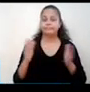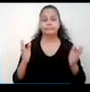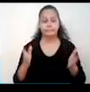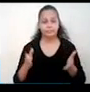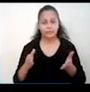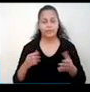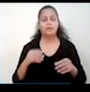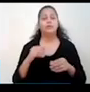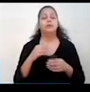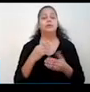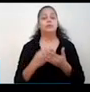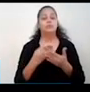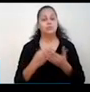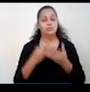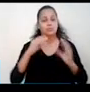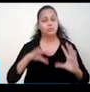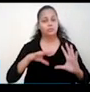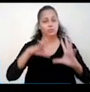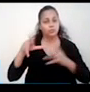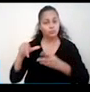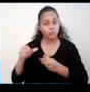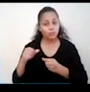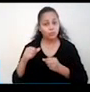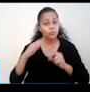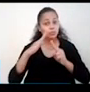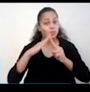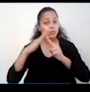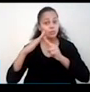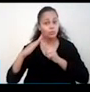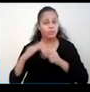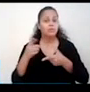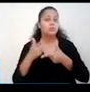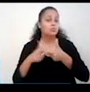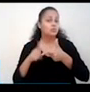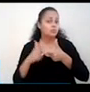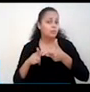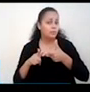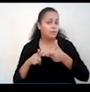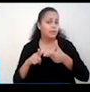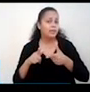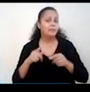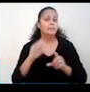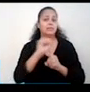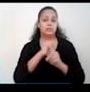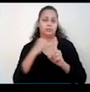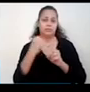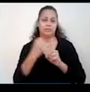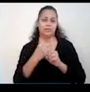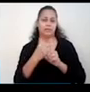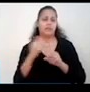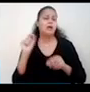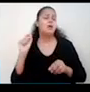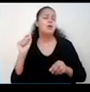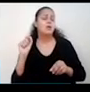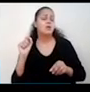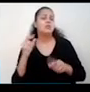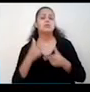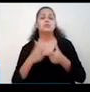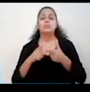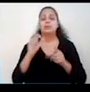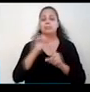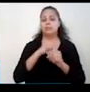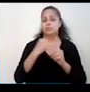momento, o estudo aí do mundo urbano. Vamos falar dos problemas sociais. Quais são os problemas sociais que